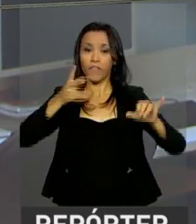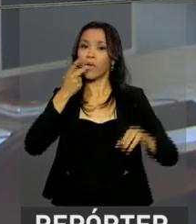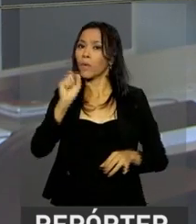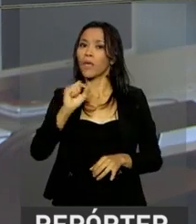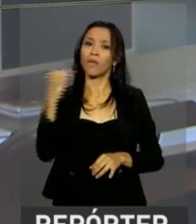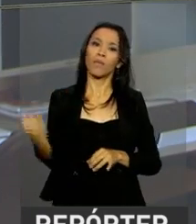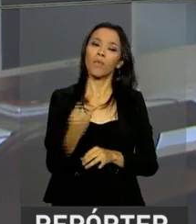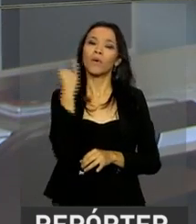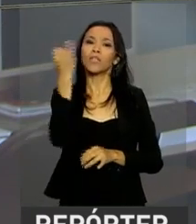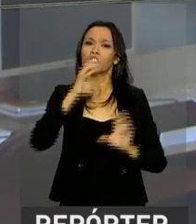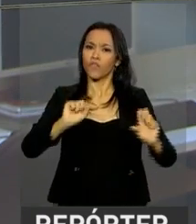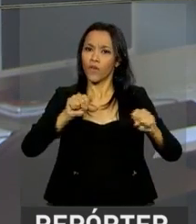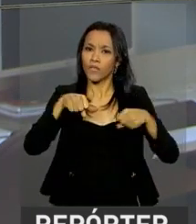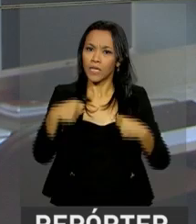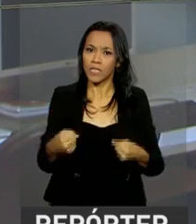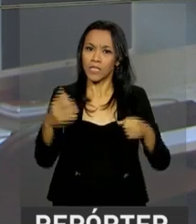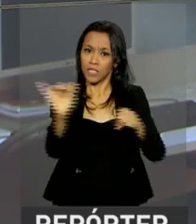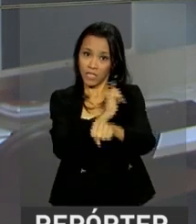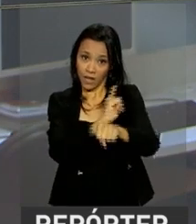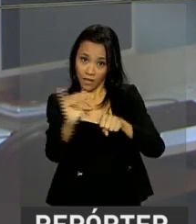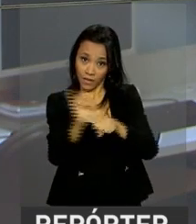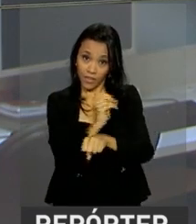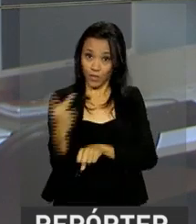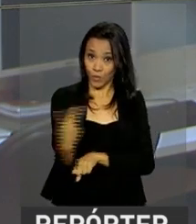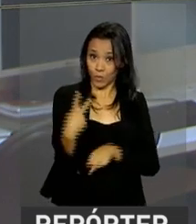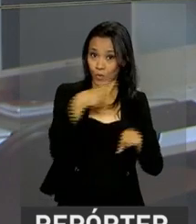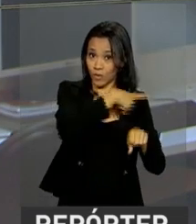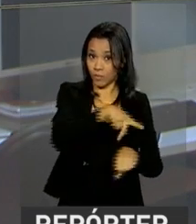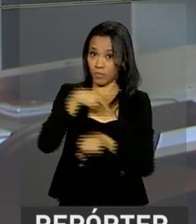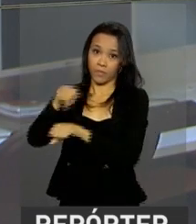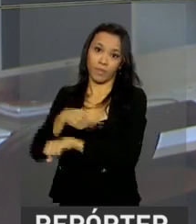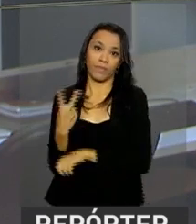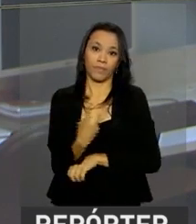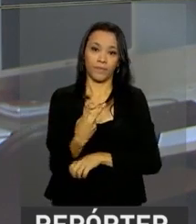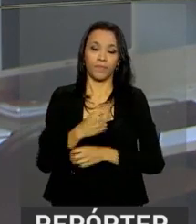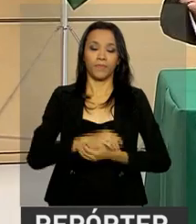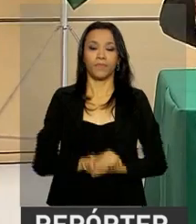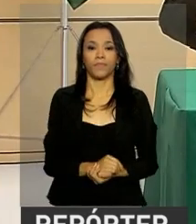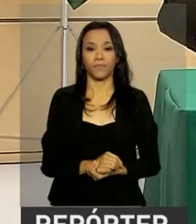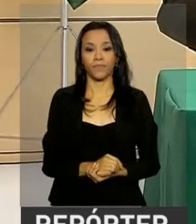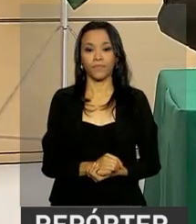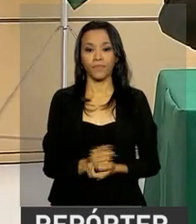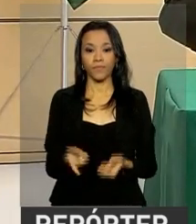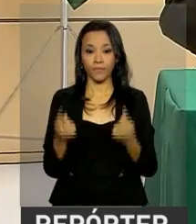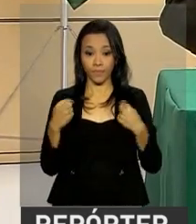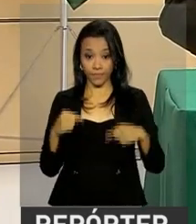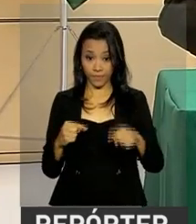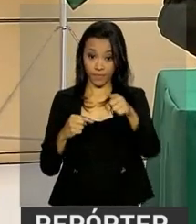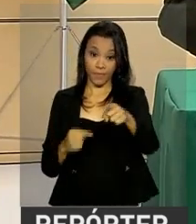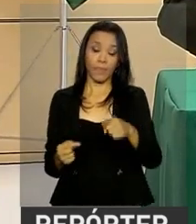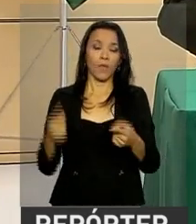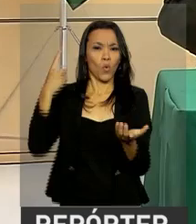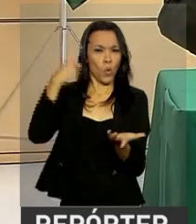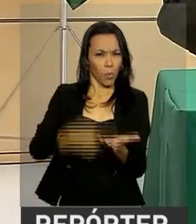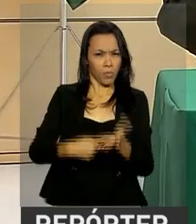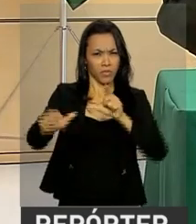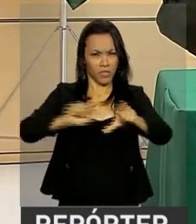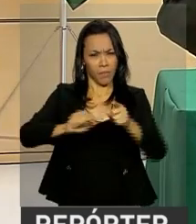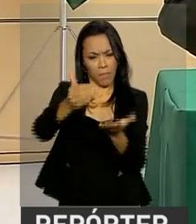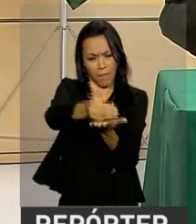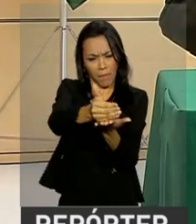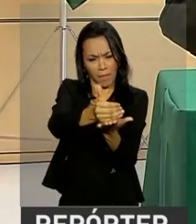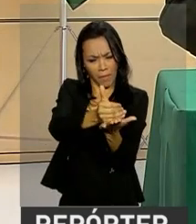de fortalecer a parceria estratégica entre os dois países. A agenda foi vasta e nós